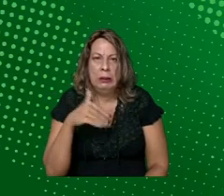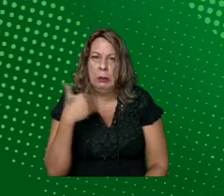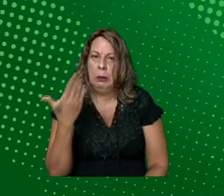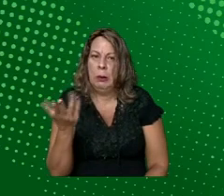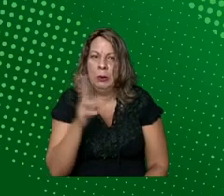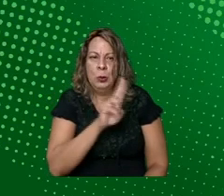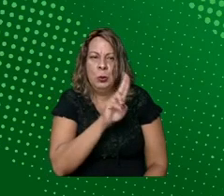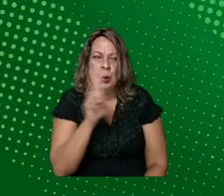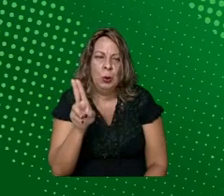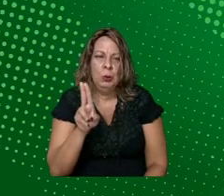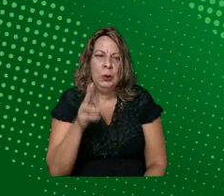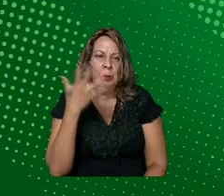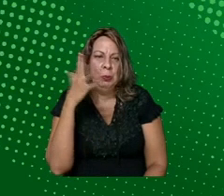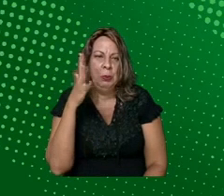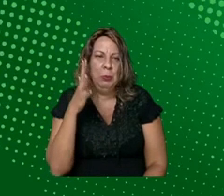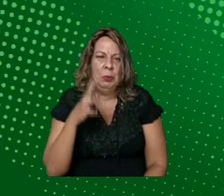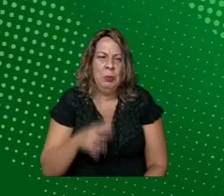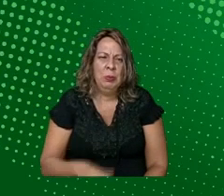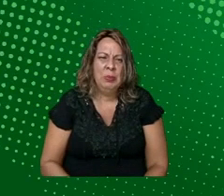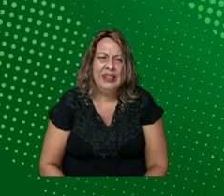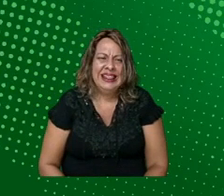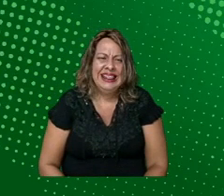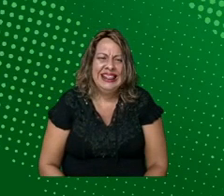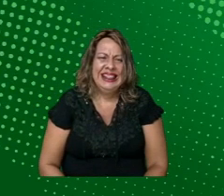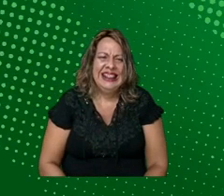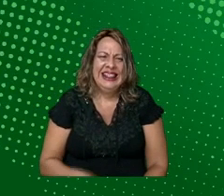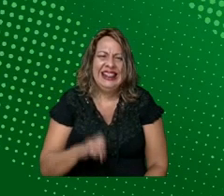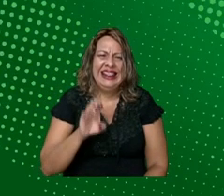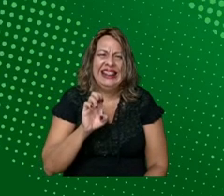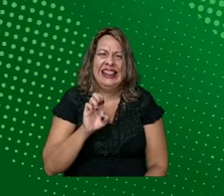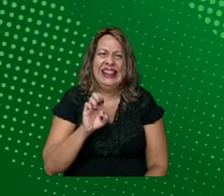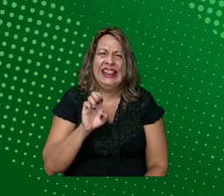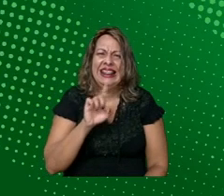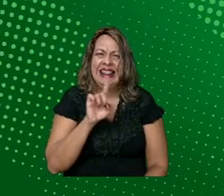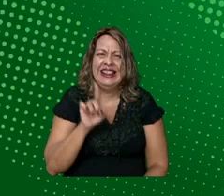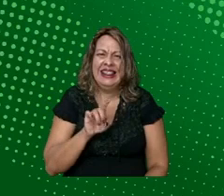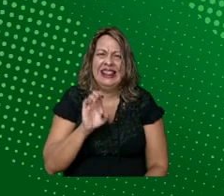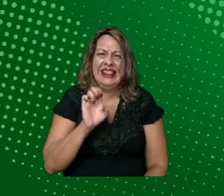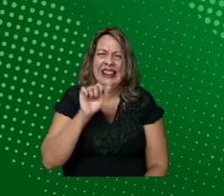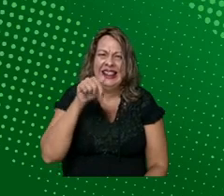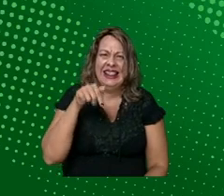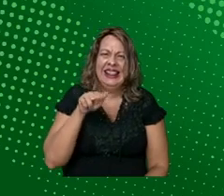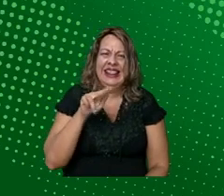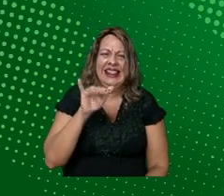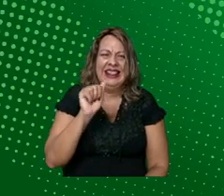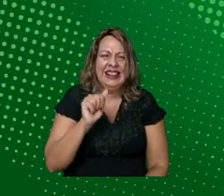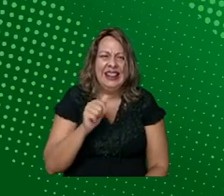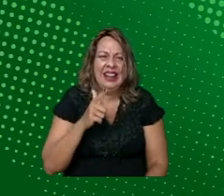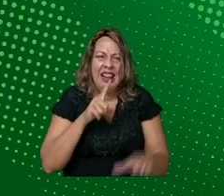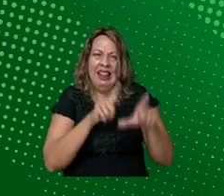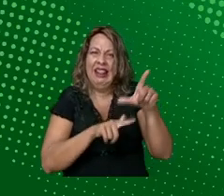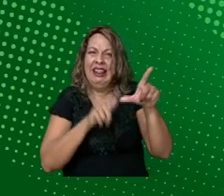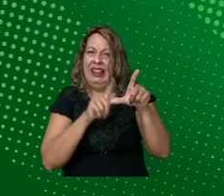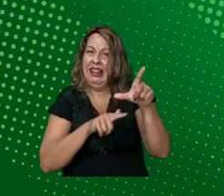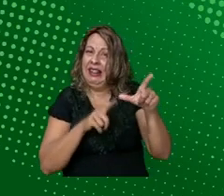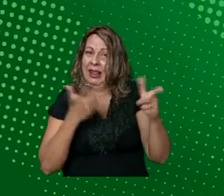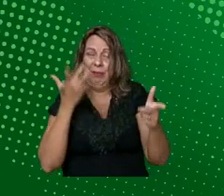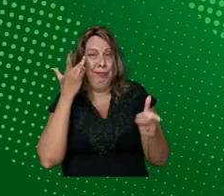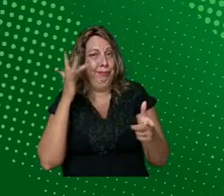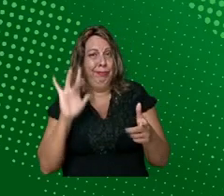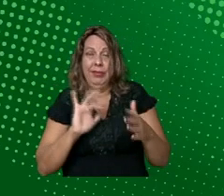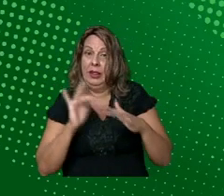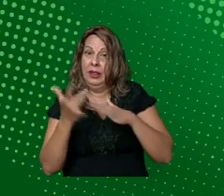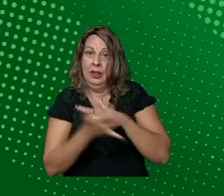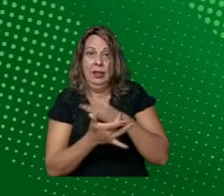nome, mas tá ali, né? Parabéns. Ezequila, não? Ezequila. Bom, vamos tentar decifrar. Vai estar nas redes sociais depois que